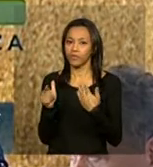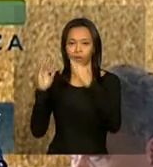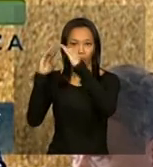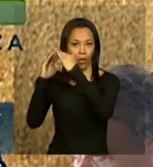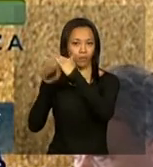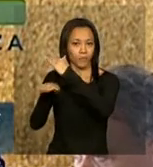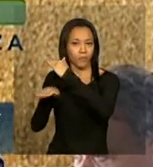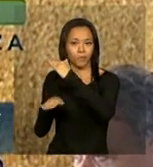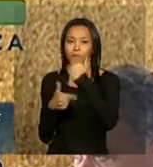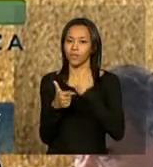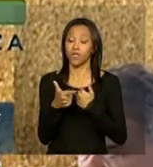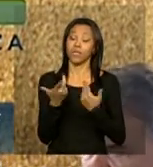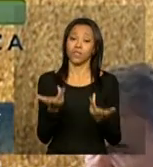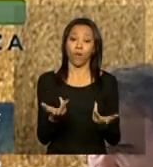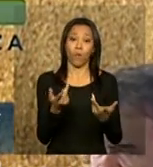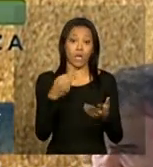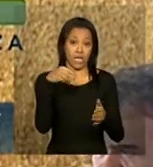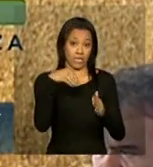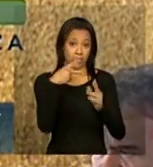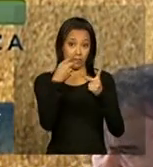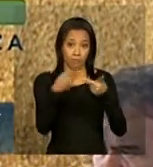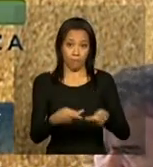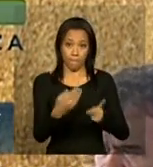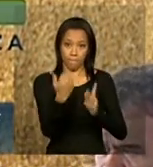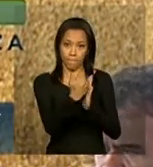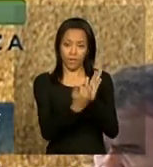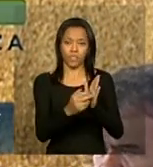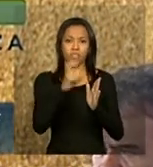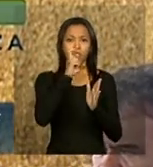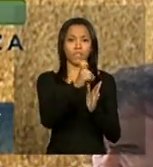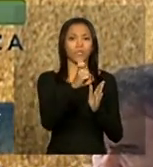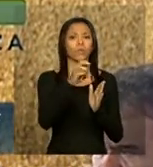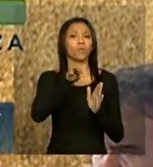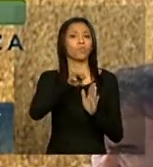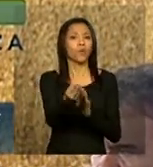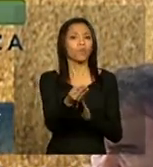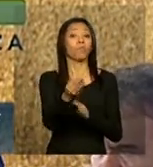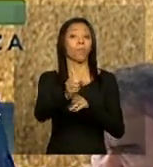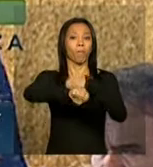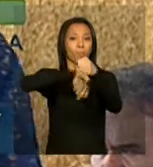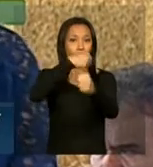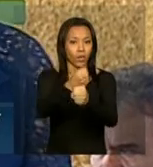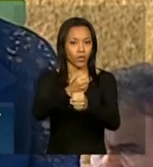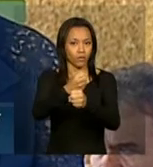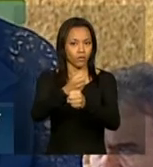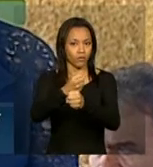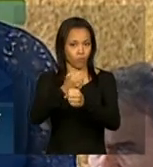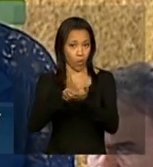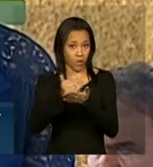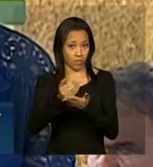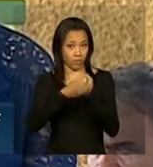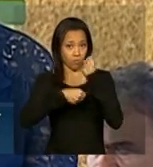esse plano de 5 bilhões por ano, a partir do ano passado.